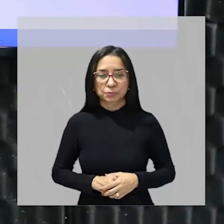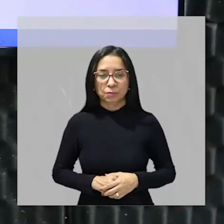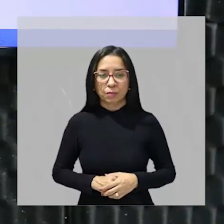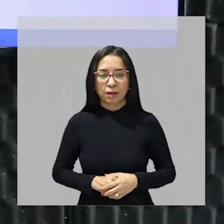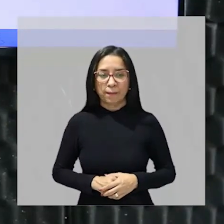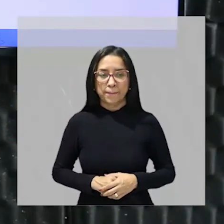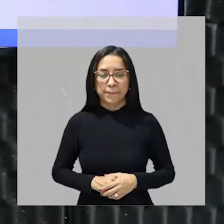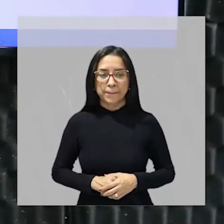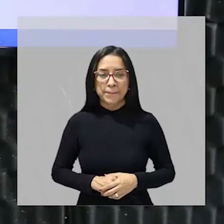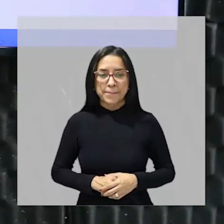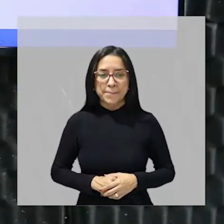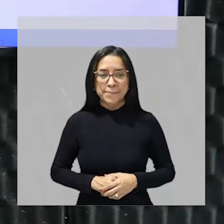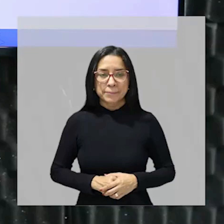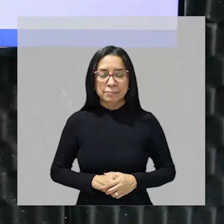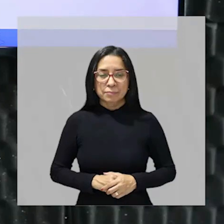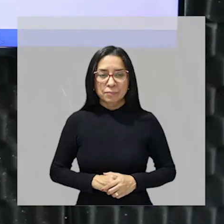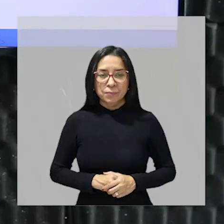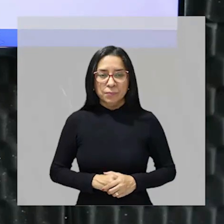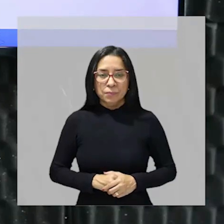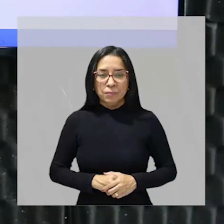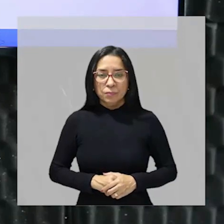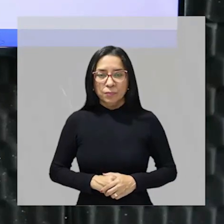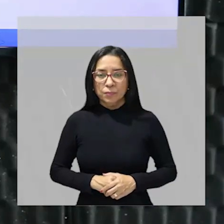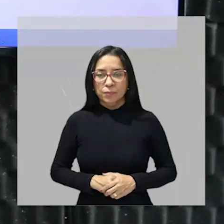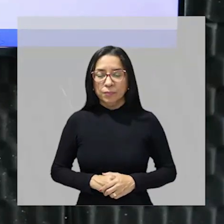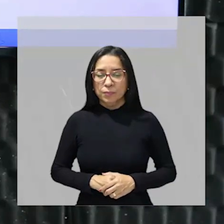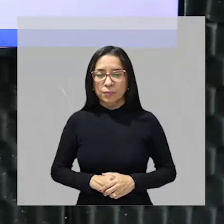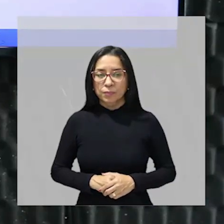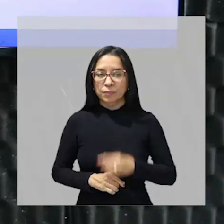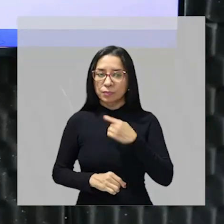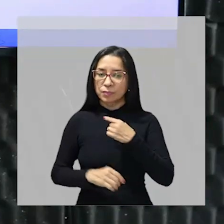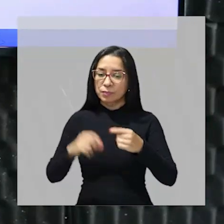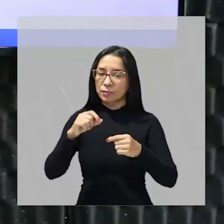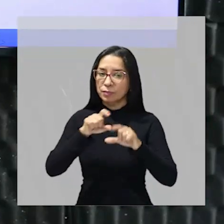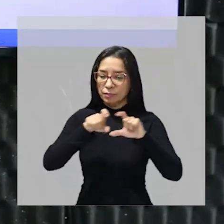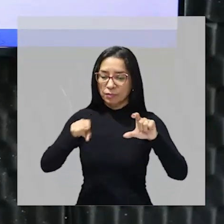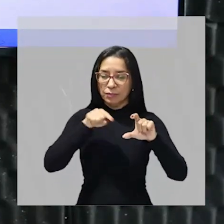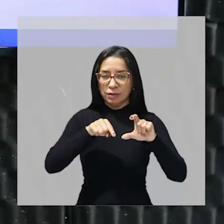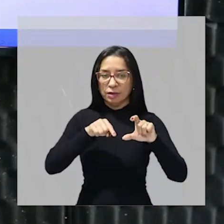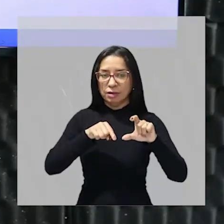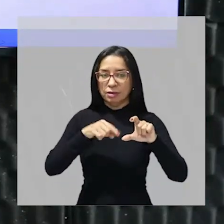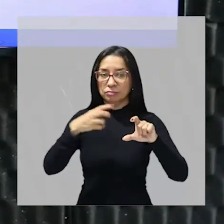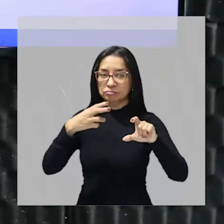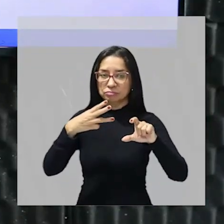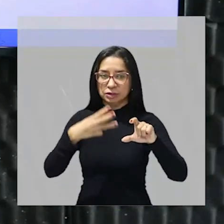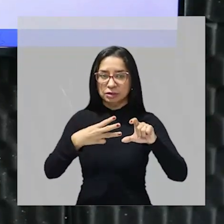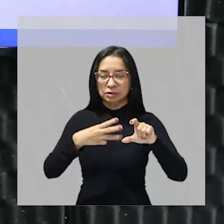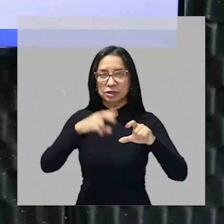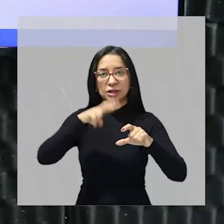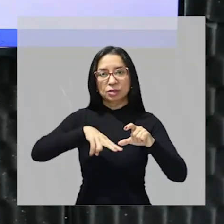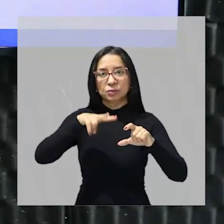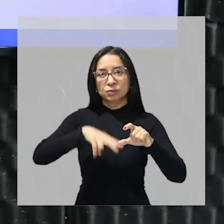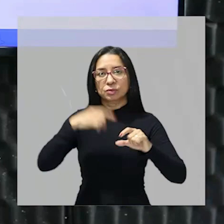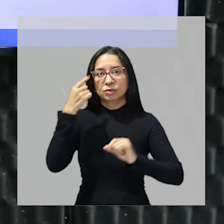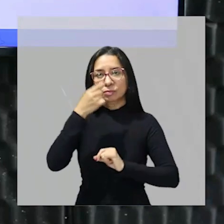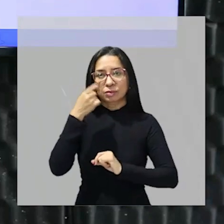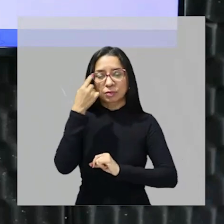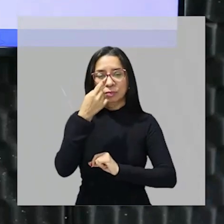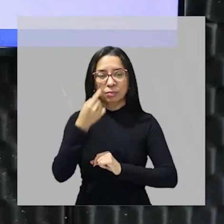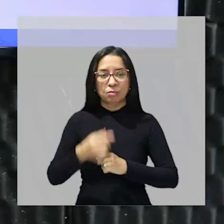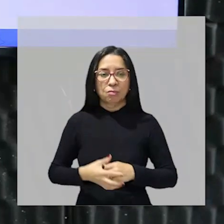Outra, símbolos e señales puede contener respuestas a nuestras